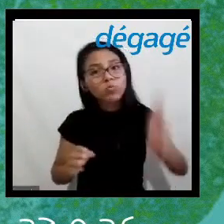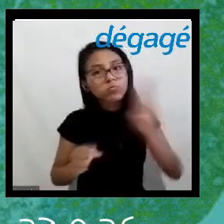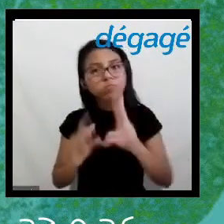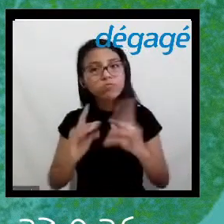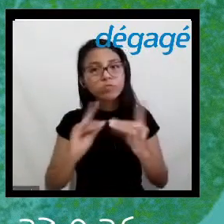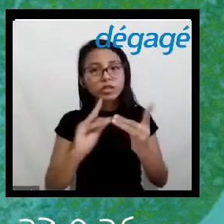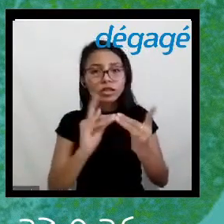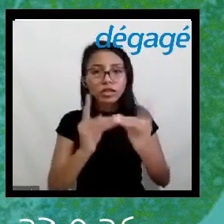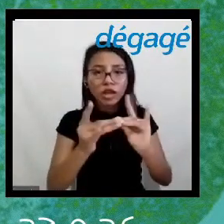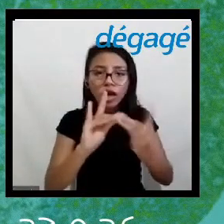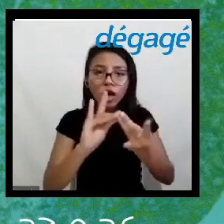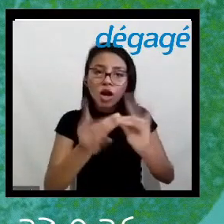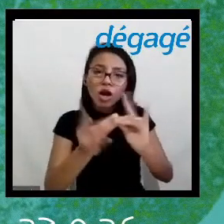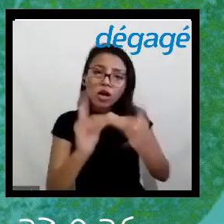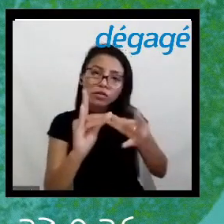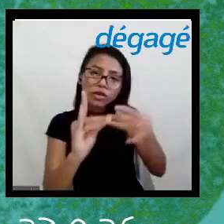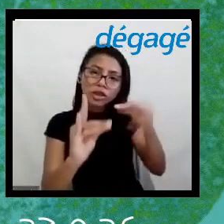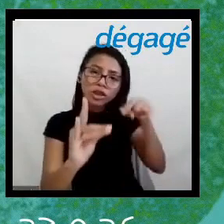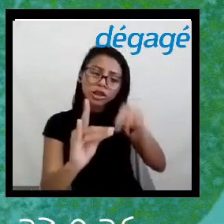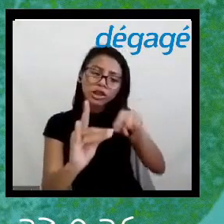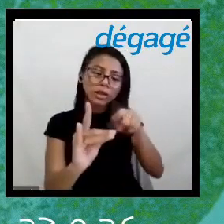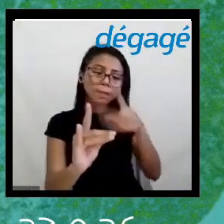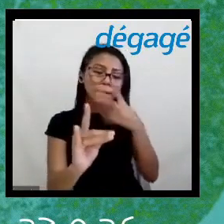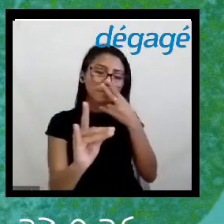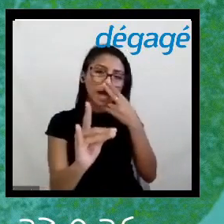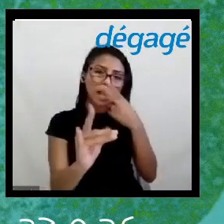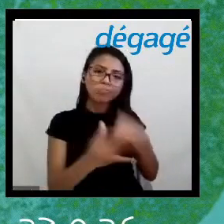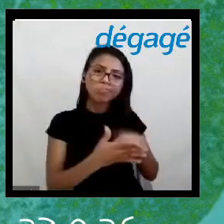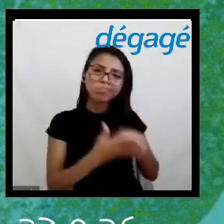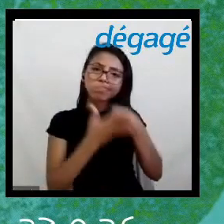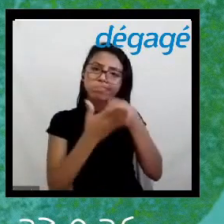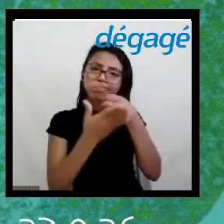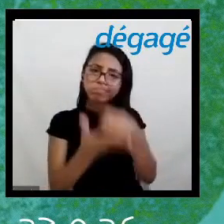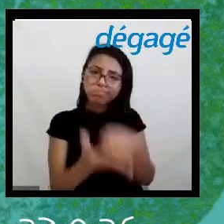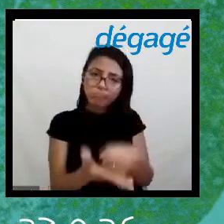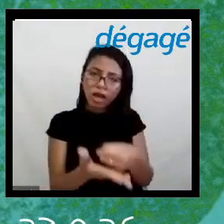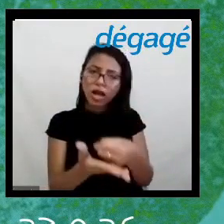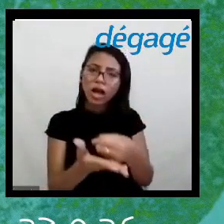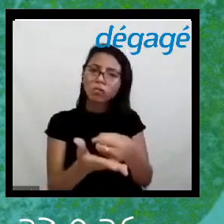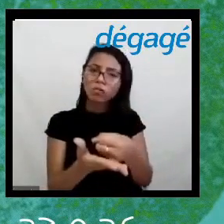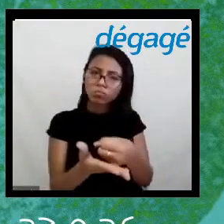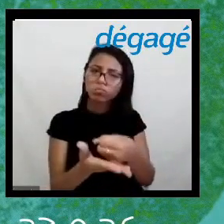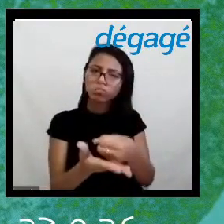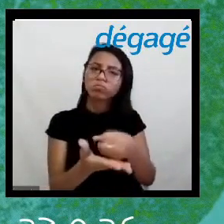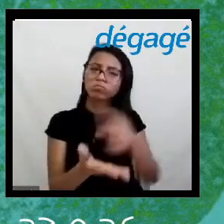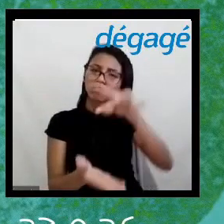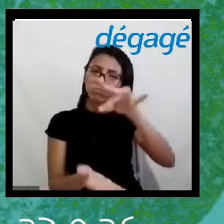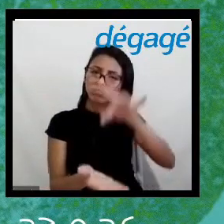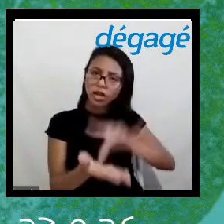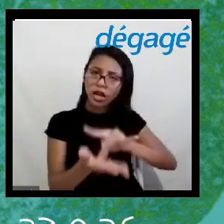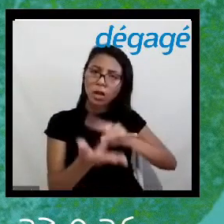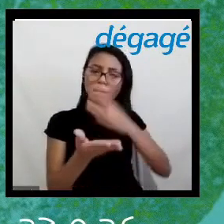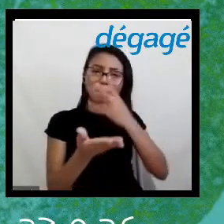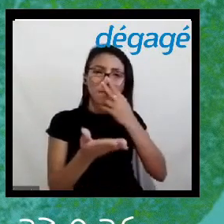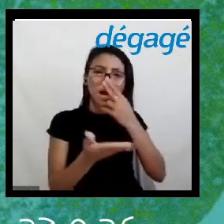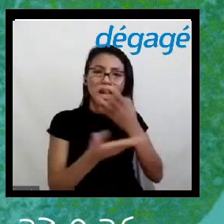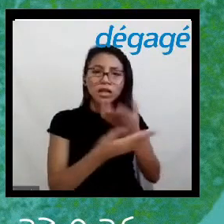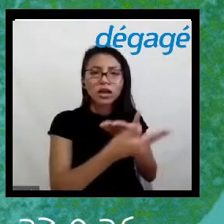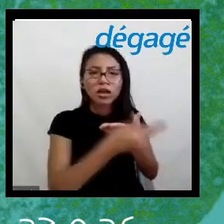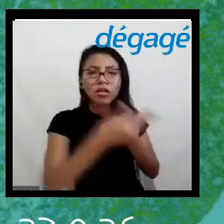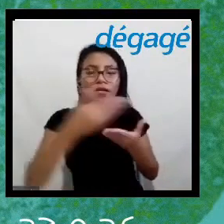muito forte, né? Assim, poder perceber o outro, a gente ficar em roda,